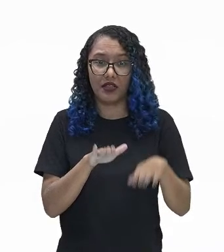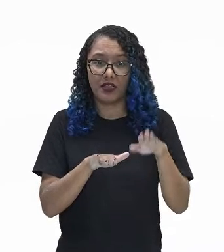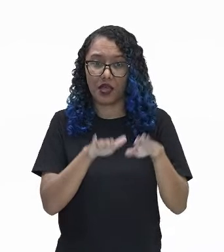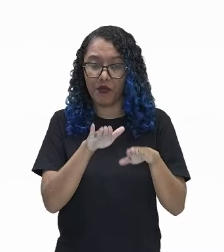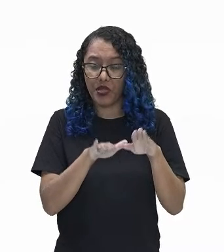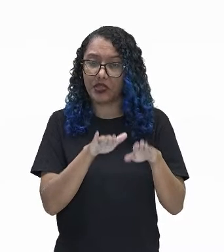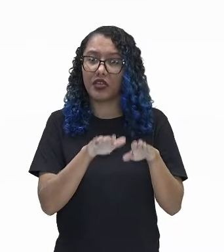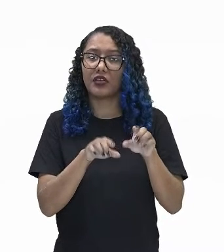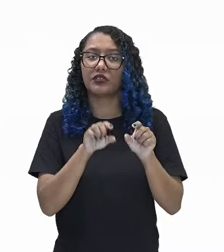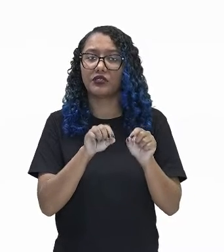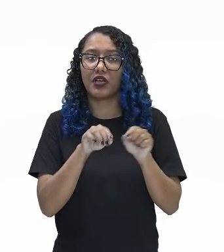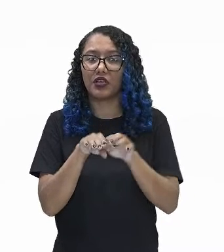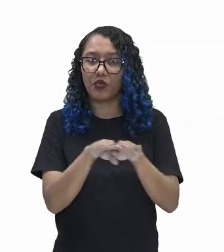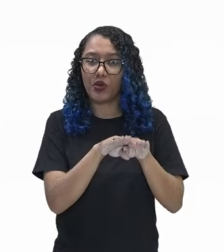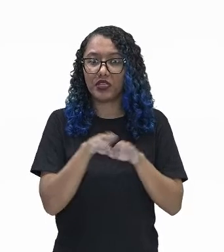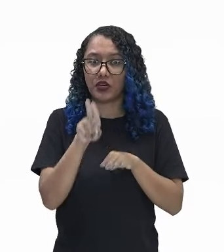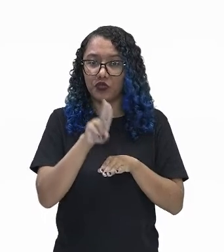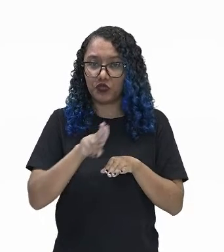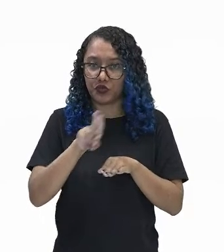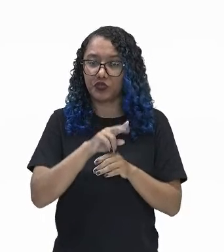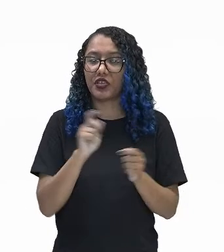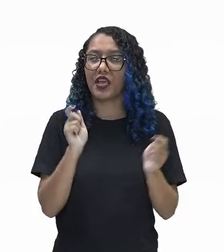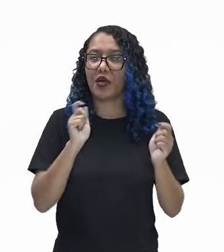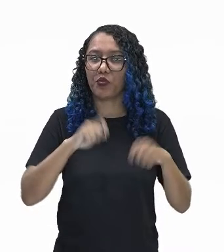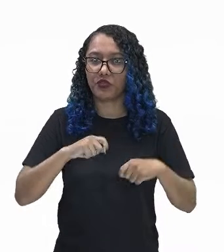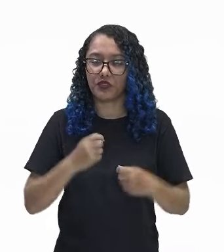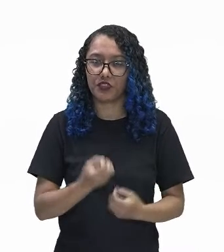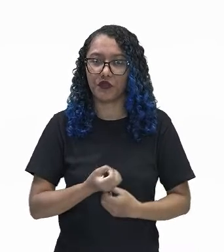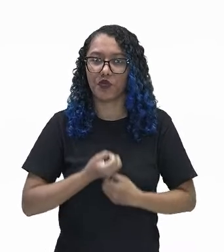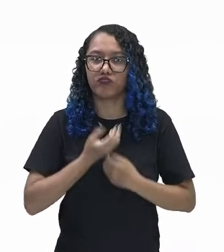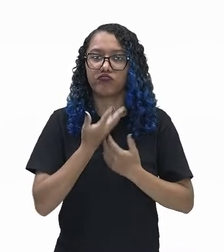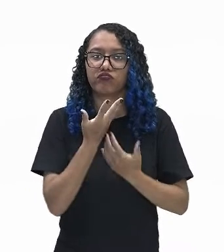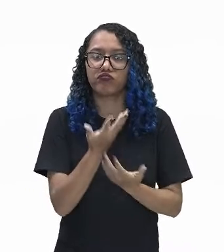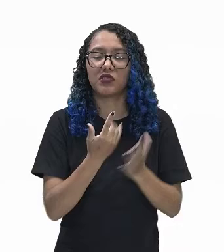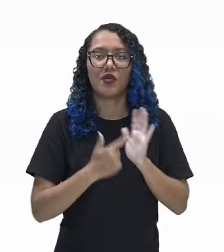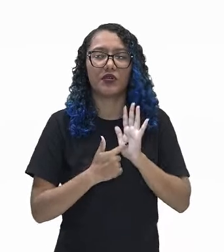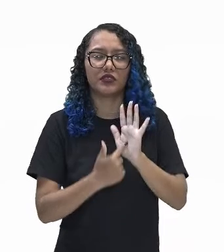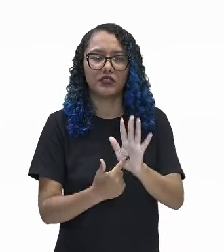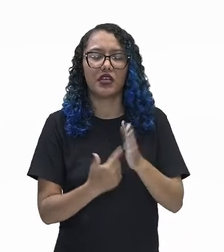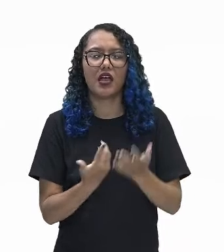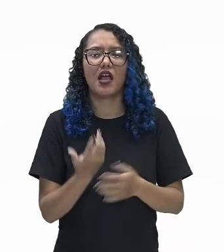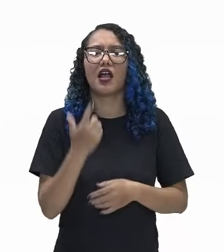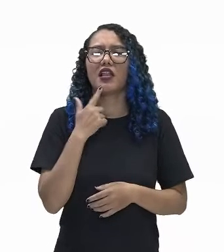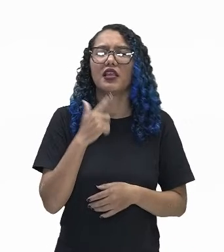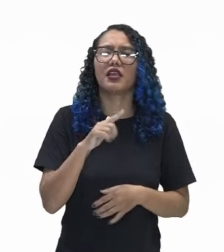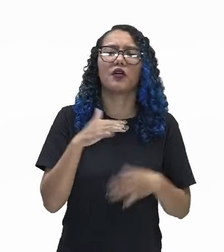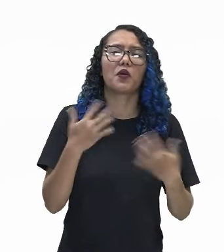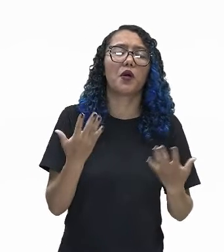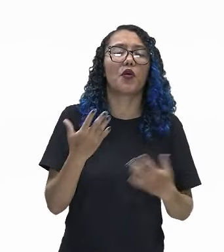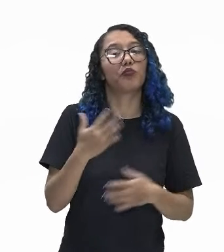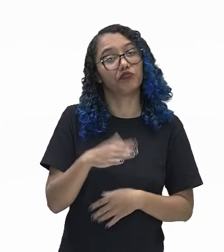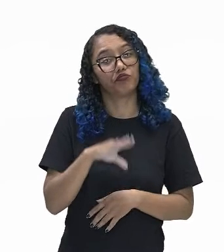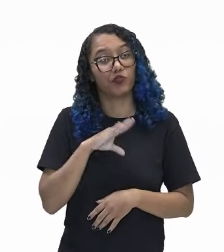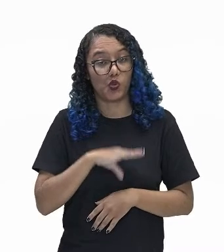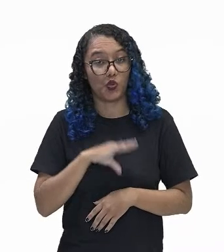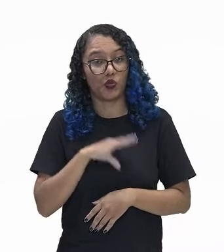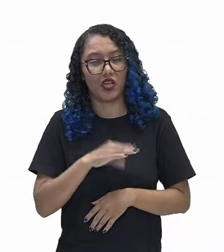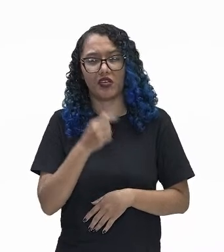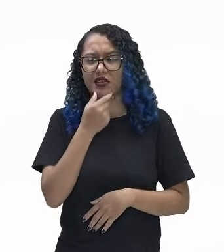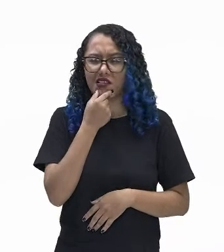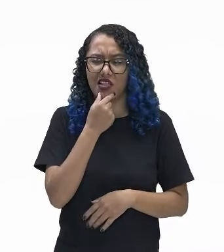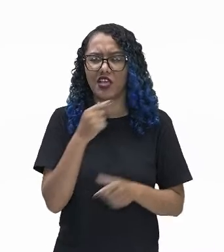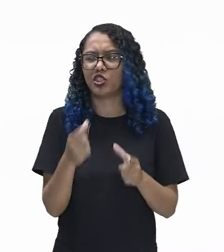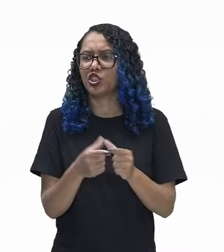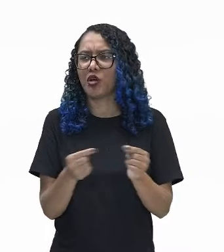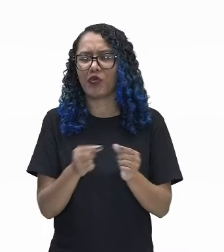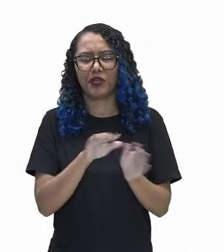pode manifestar. Então, veja, variações da língua. De que língua a gente está falando? Da língua portuguesa, no caso. Não é da língua inglesa, japonesa, a gente está